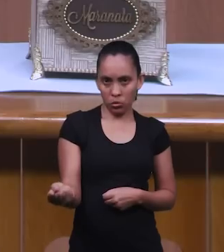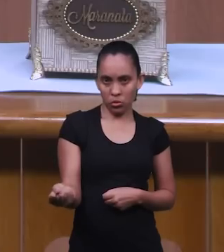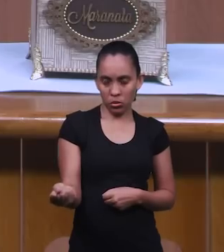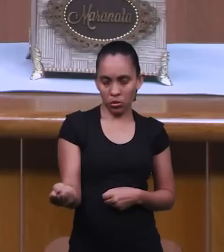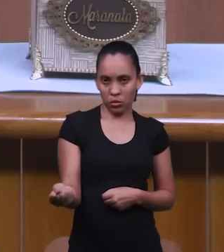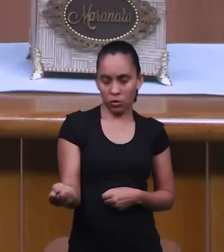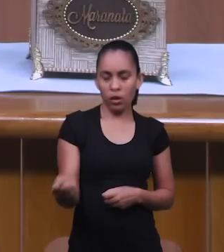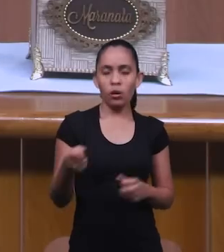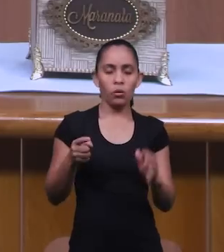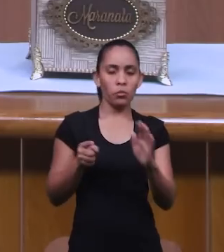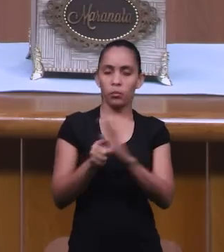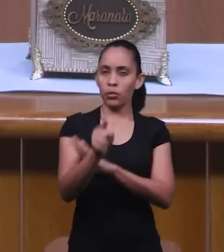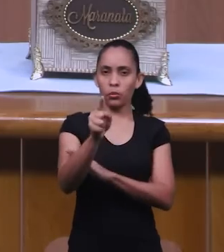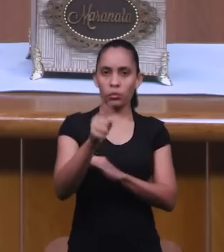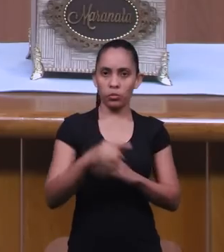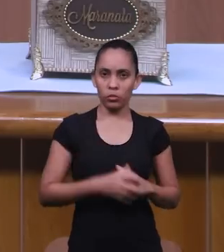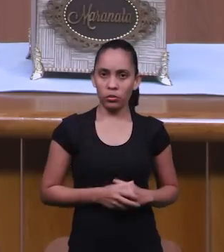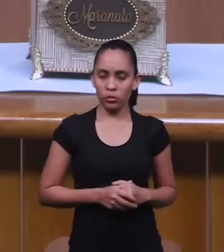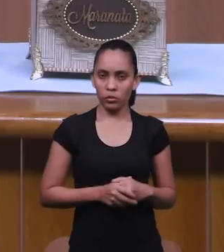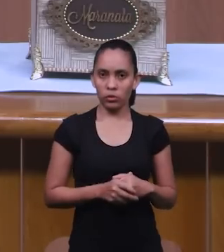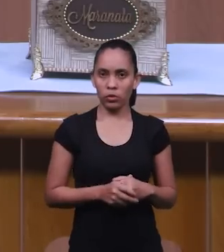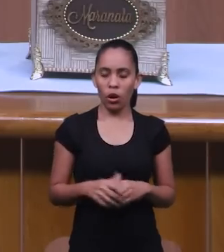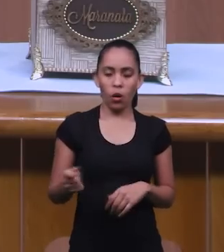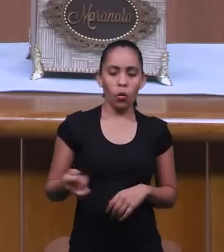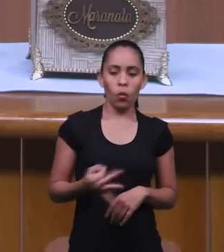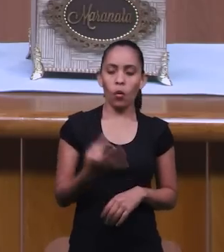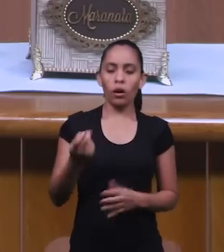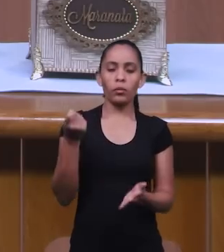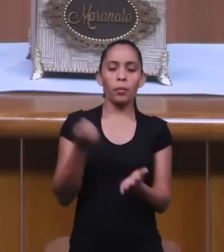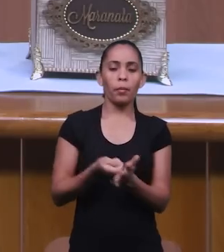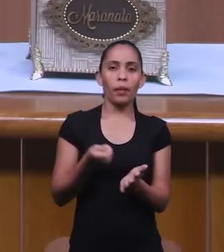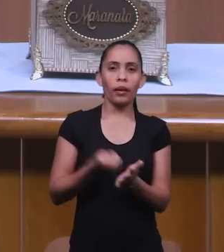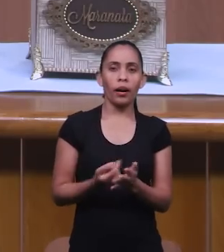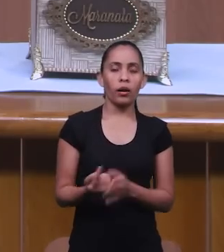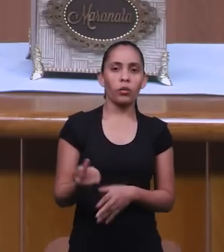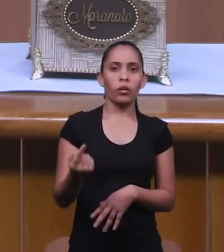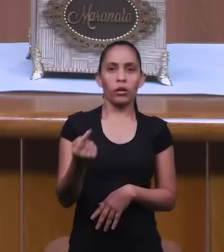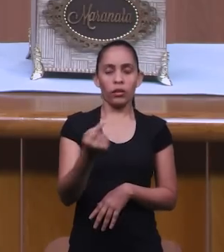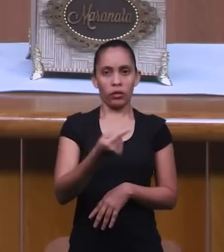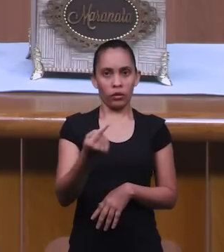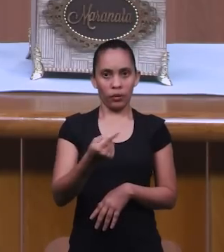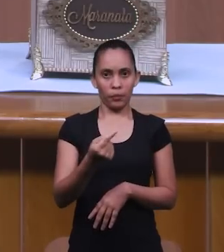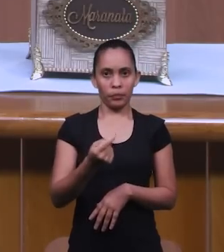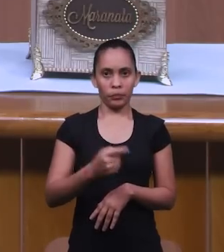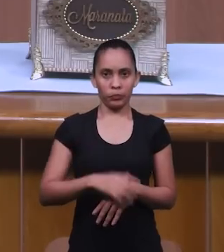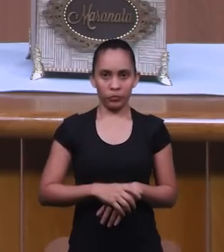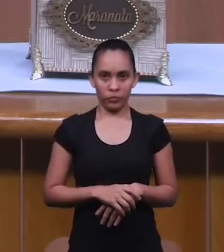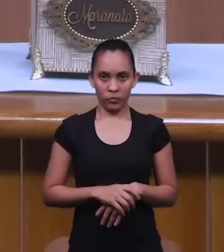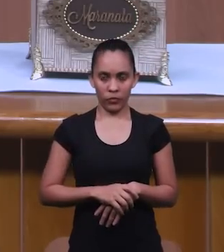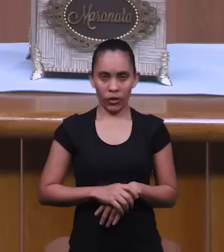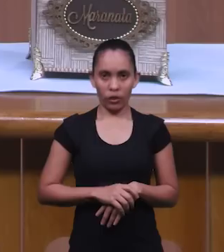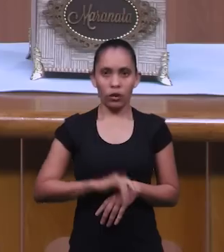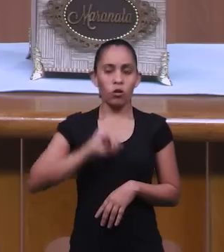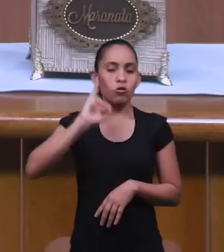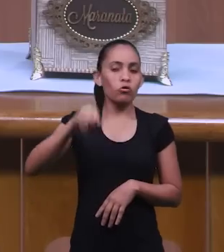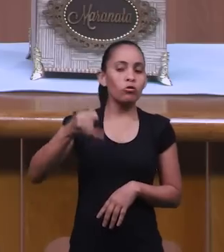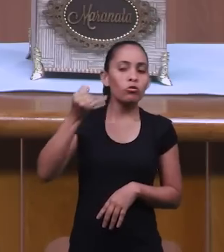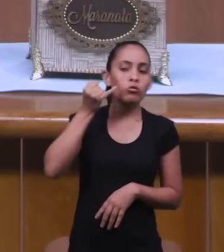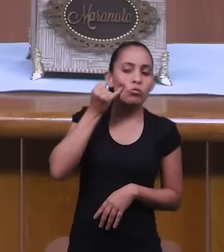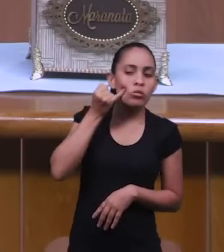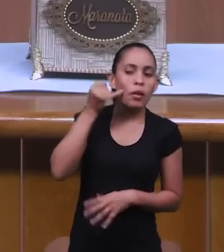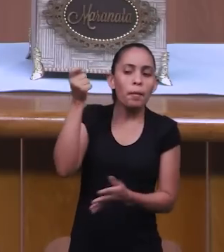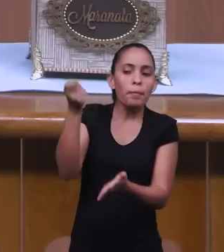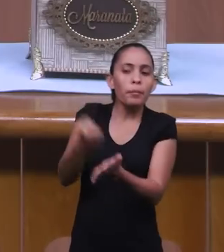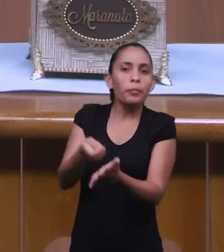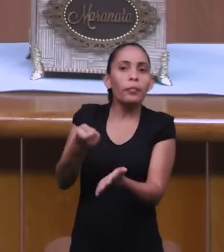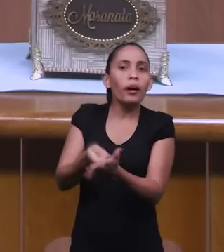a pergunta, quando pagaram Judas para trair Jesus, de onde saiu o dinheiro?